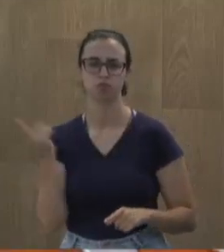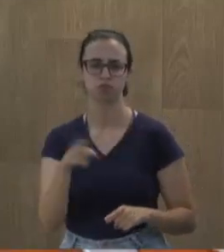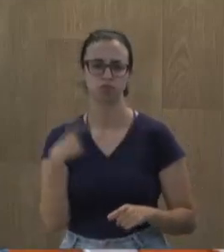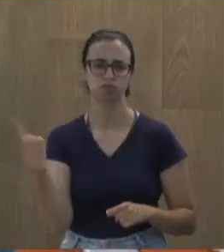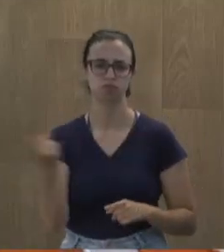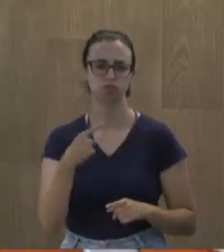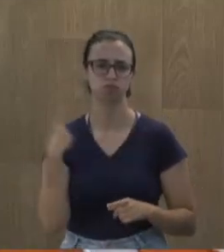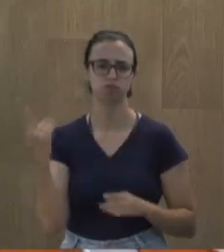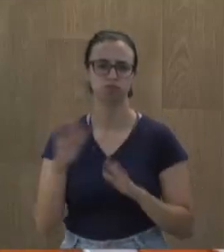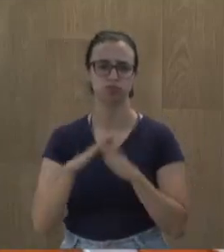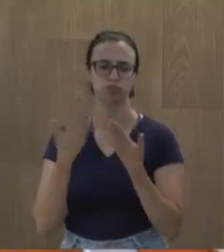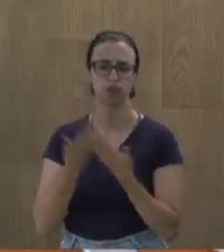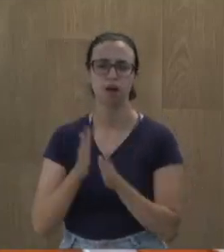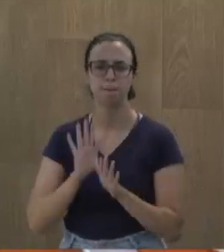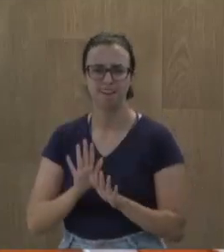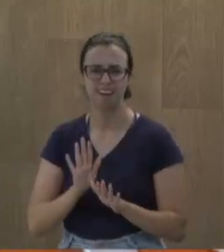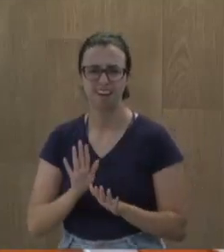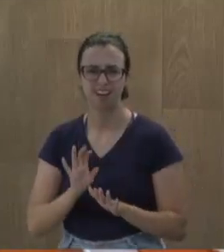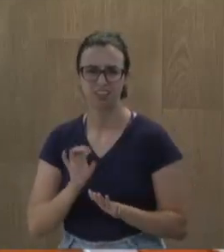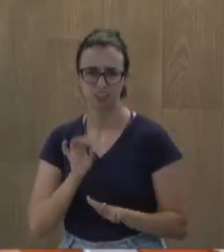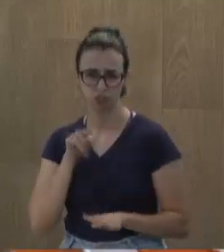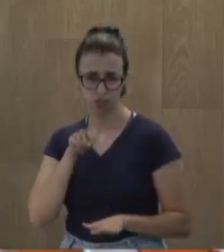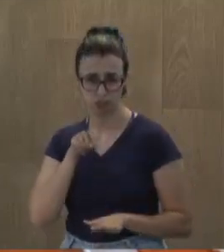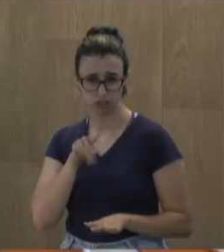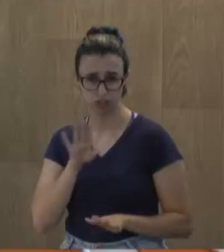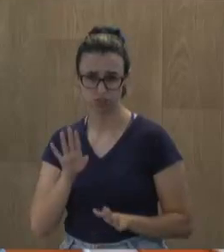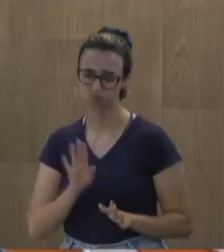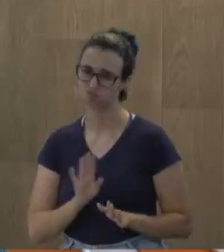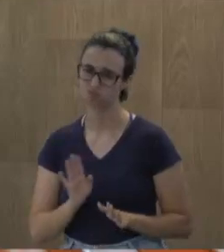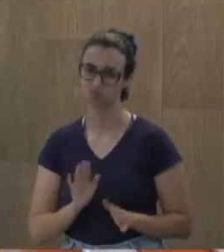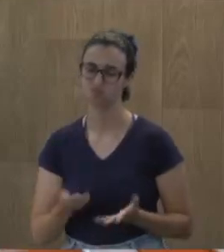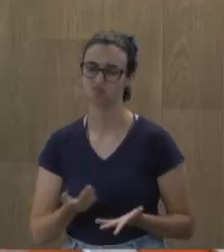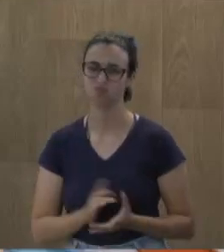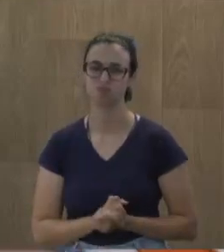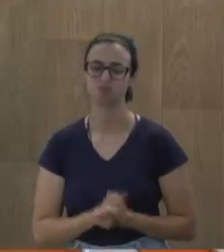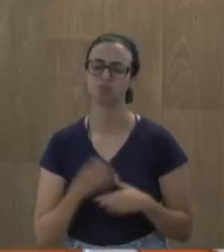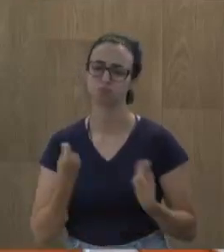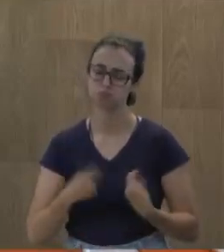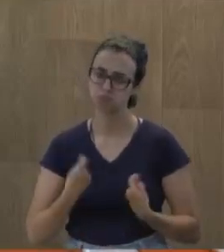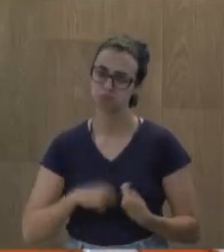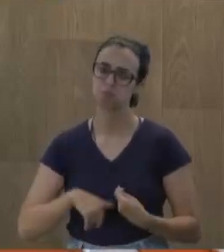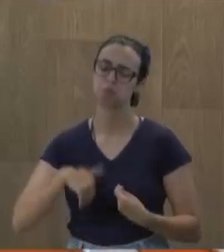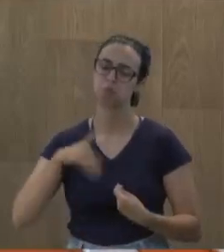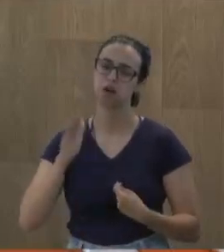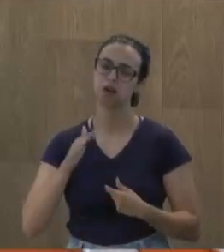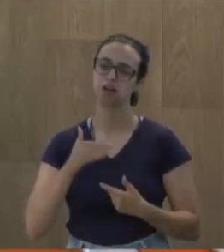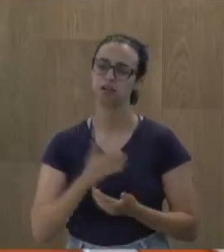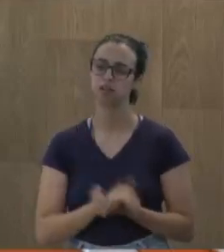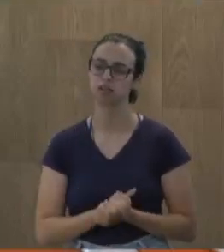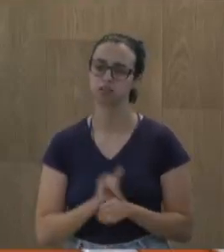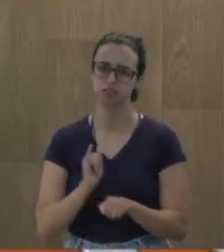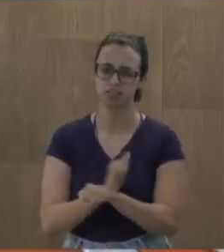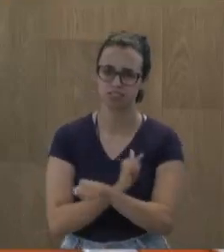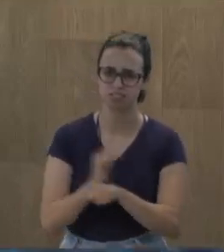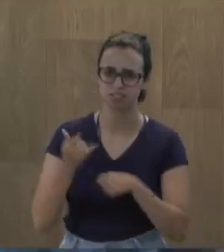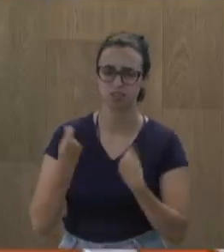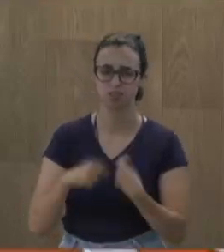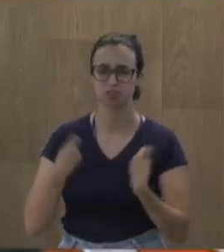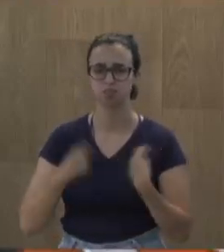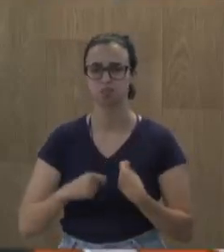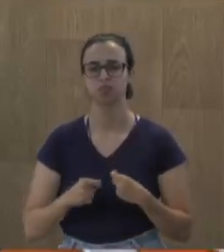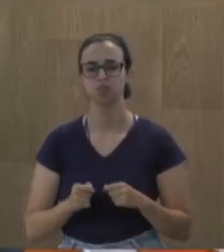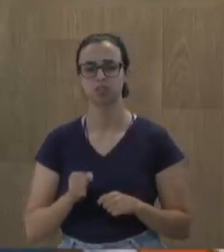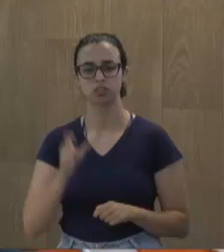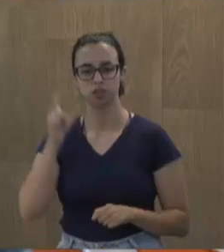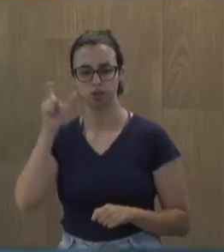escolas mas não é suficiente Prefeito não é suficiente o suficiente É só colocar um guarda armado